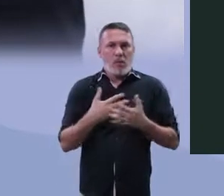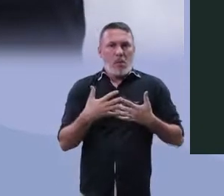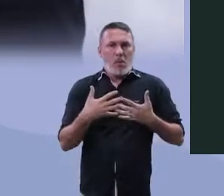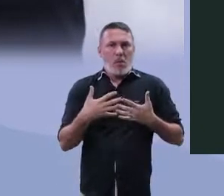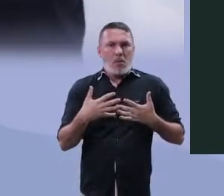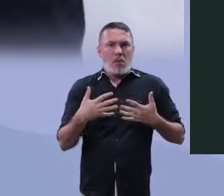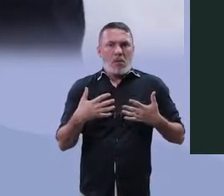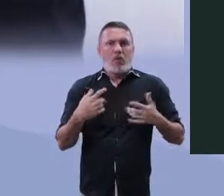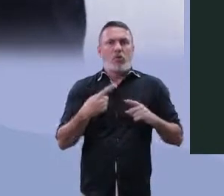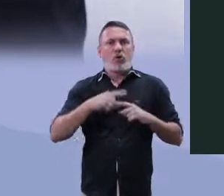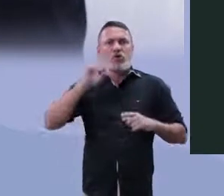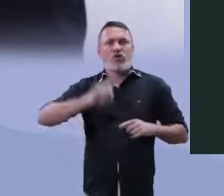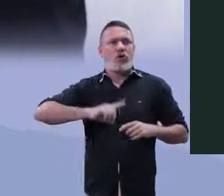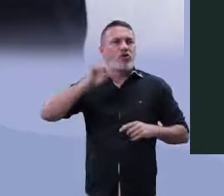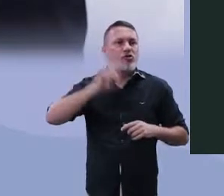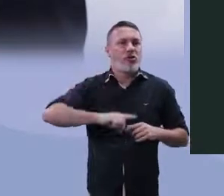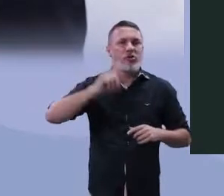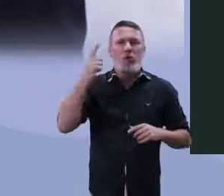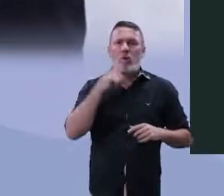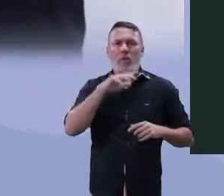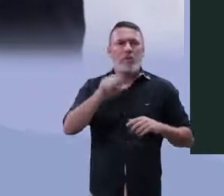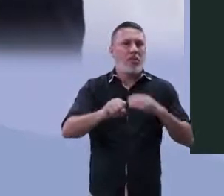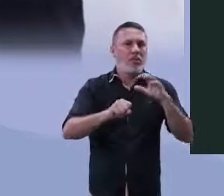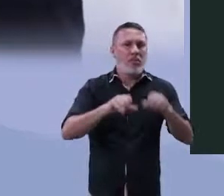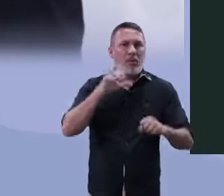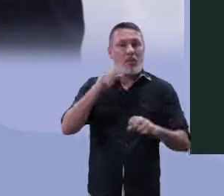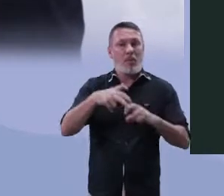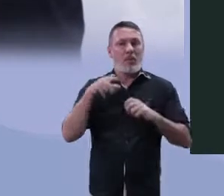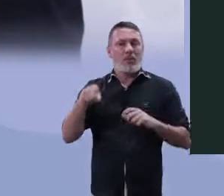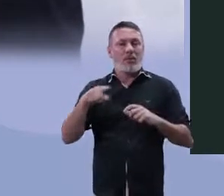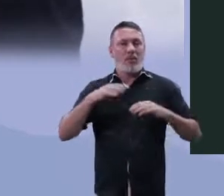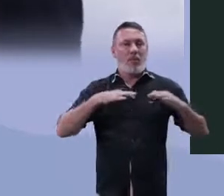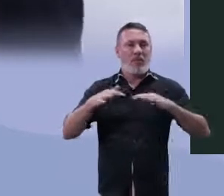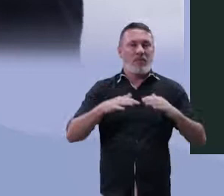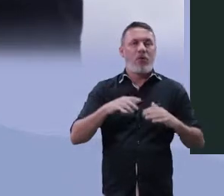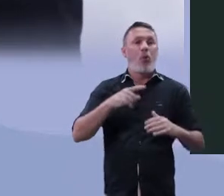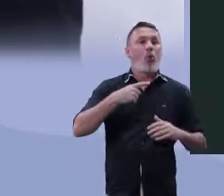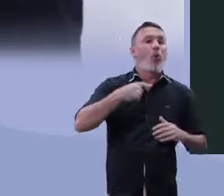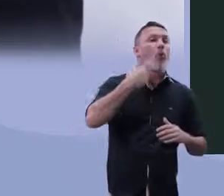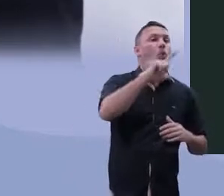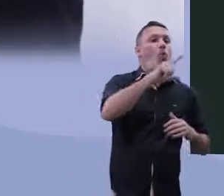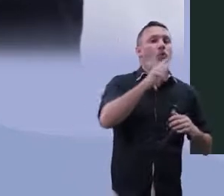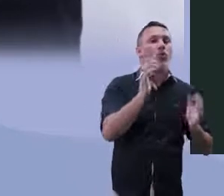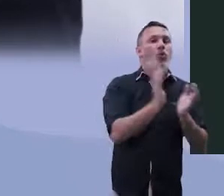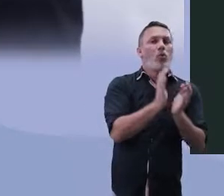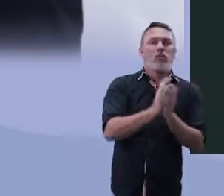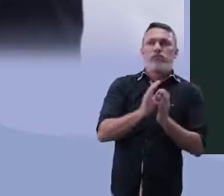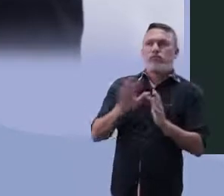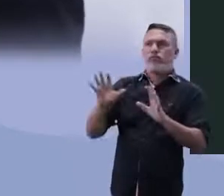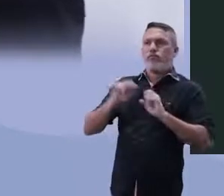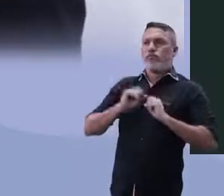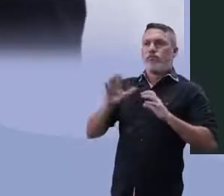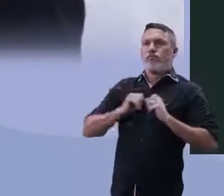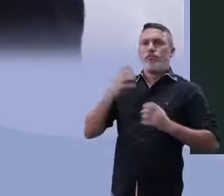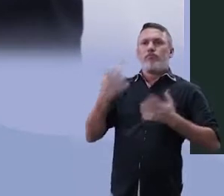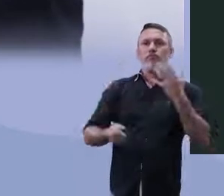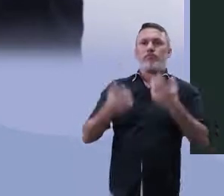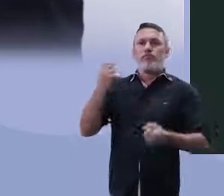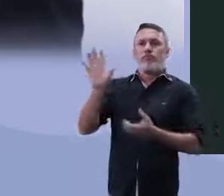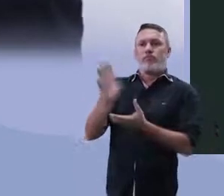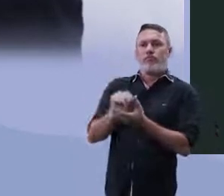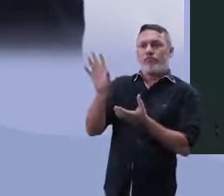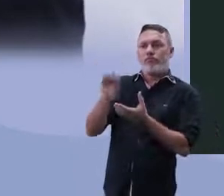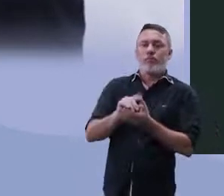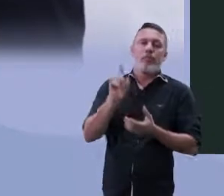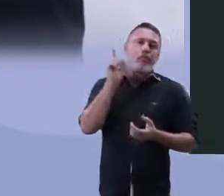né? Consolida muitos desses direitos e, a partir desse movimento, ele vai inspirar outros movimentos feministas nos Estados